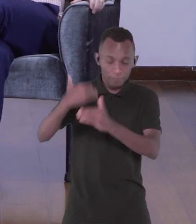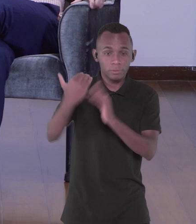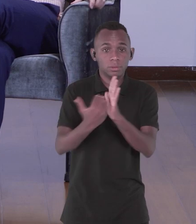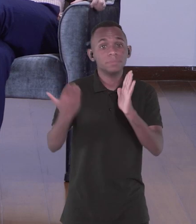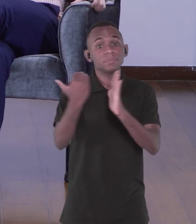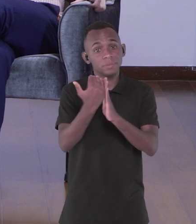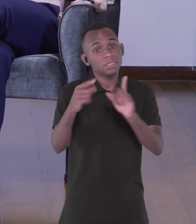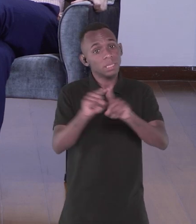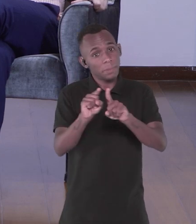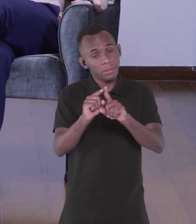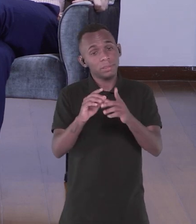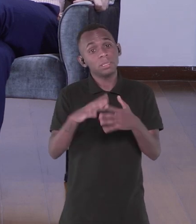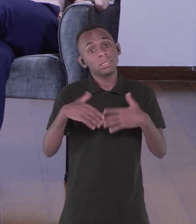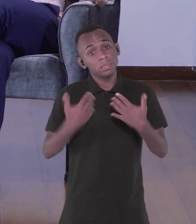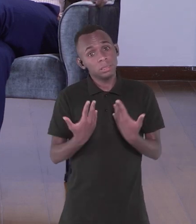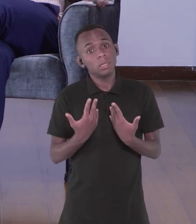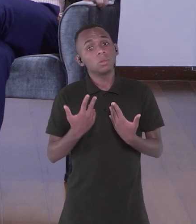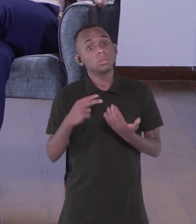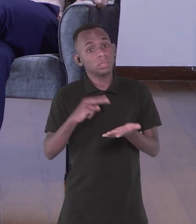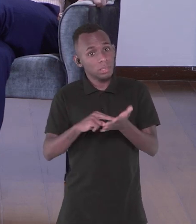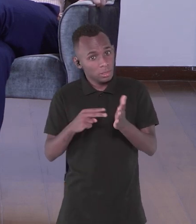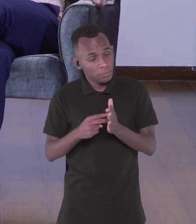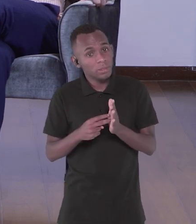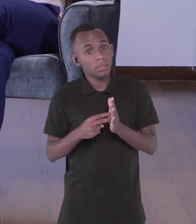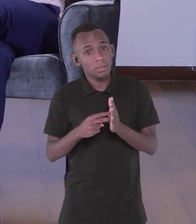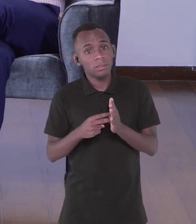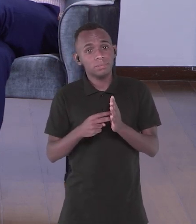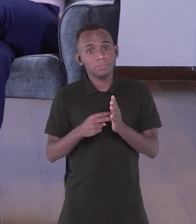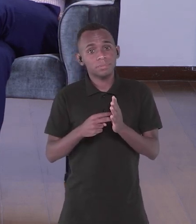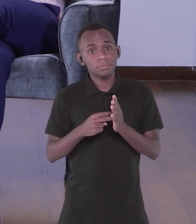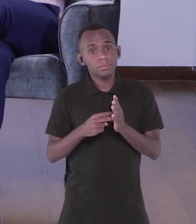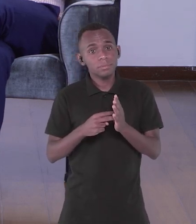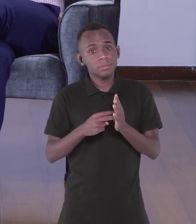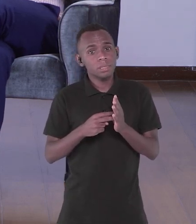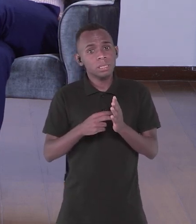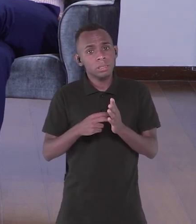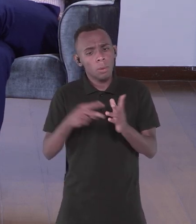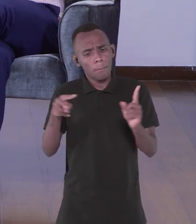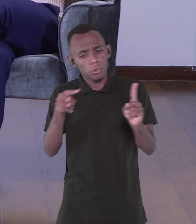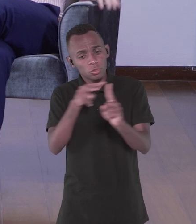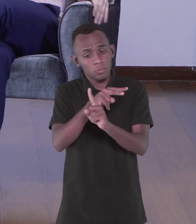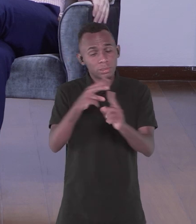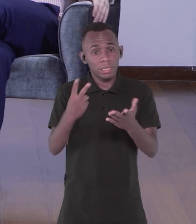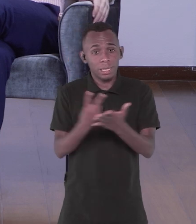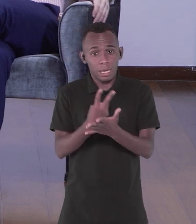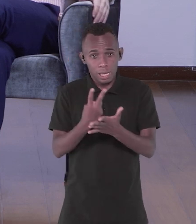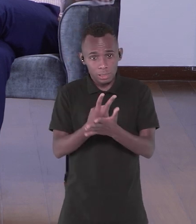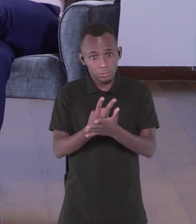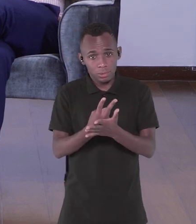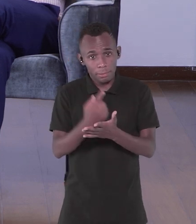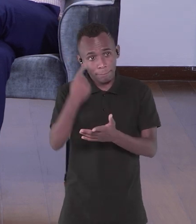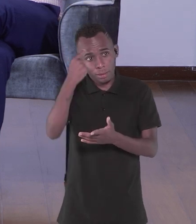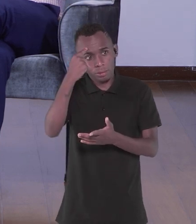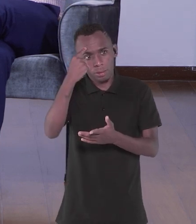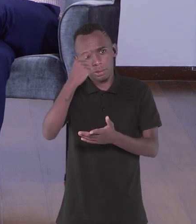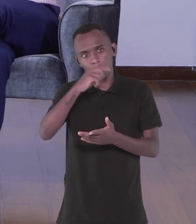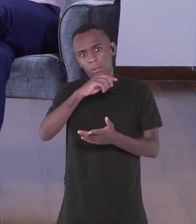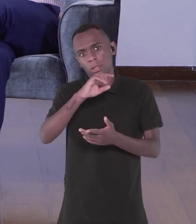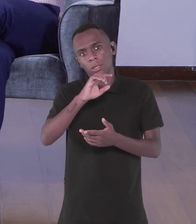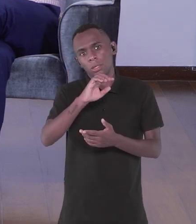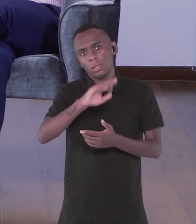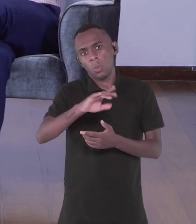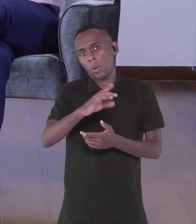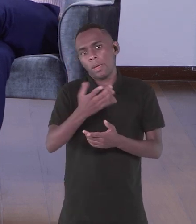houve um erro de cálculo dos europeus em considerar que isso não era um risco, mas não é um erro